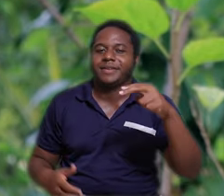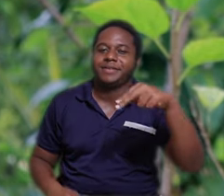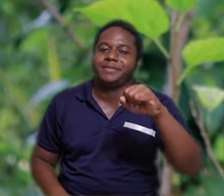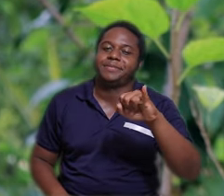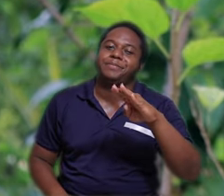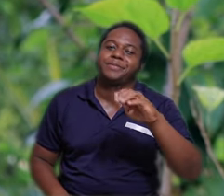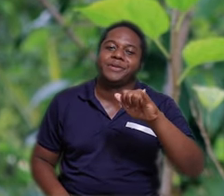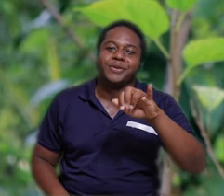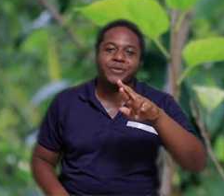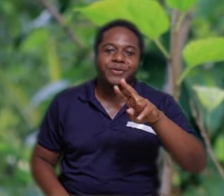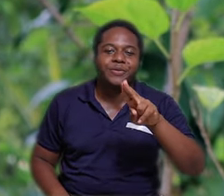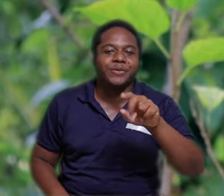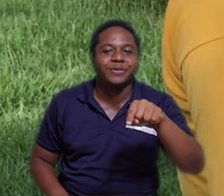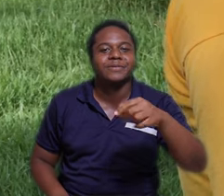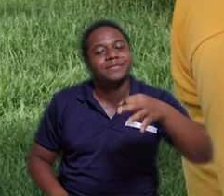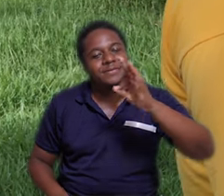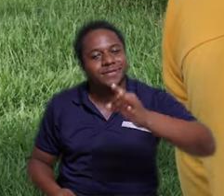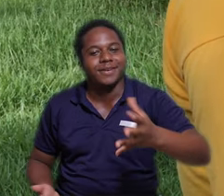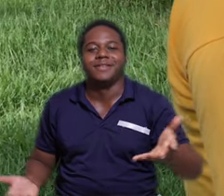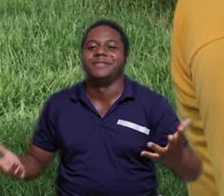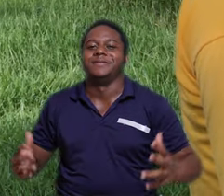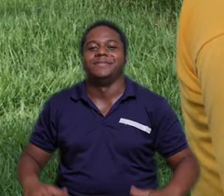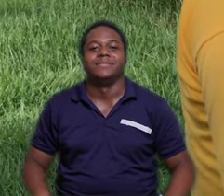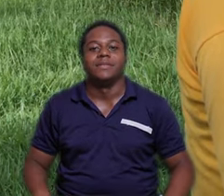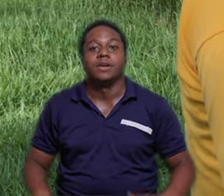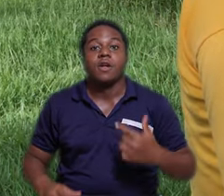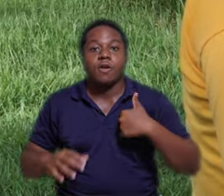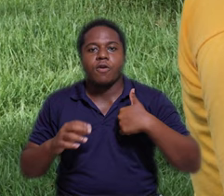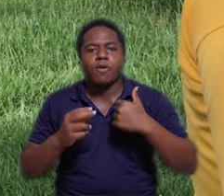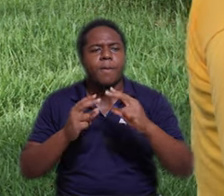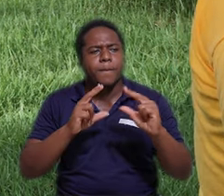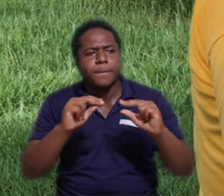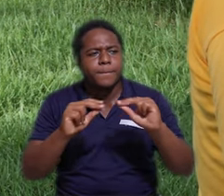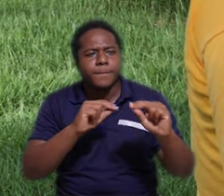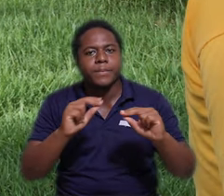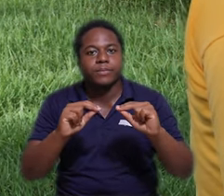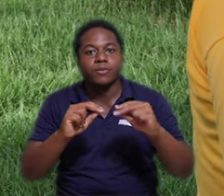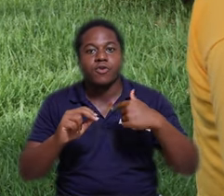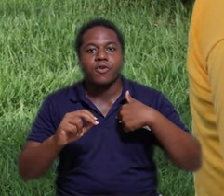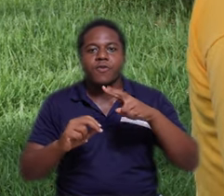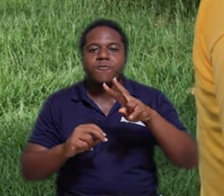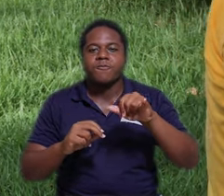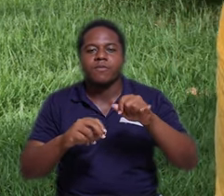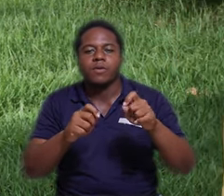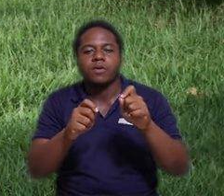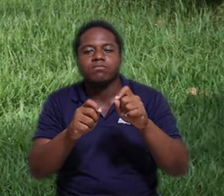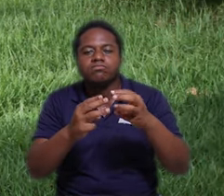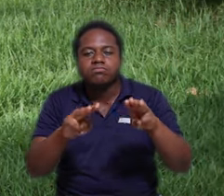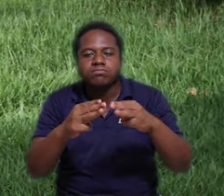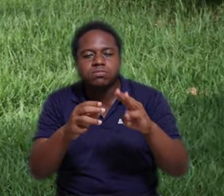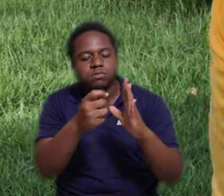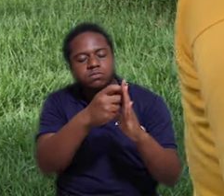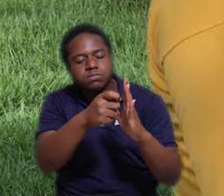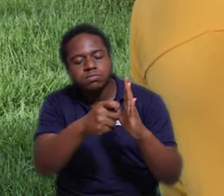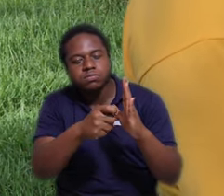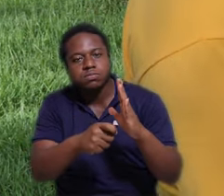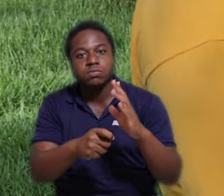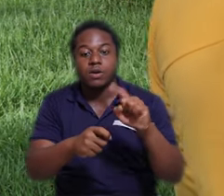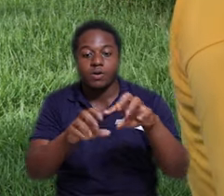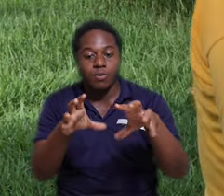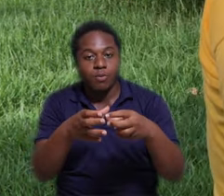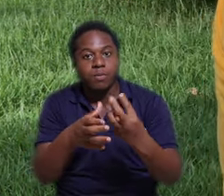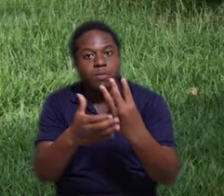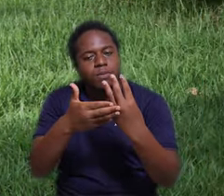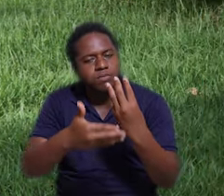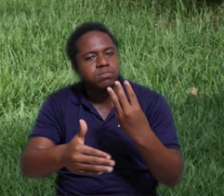Nibiru, né? Trio Nibiru. Aí eu comentei com eles, eu vou fazer uma música para inaugurar a existência desse trio. E daí a